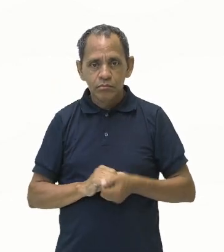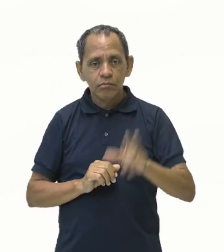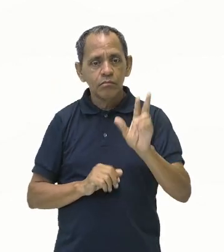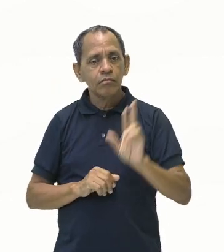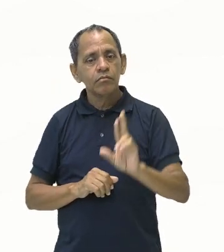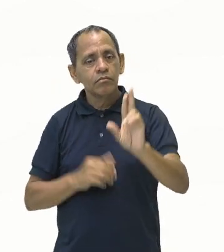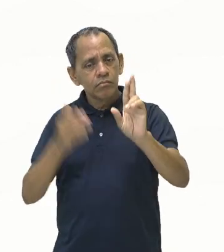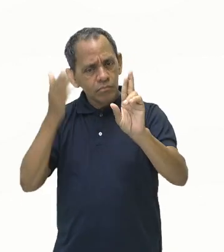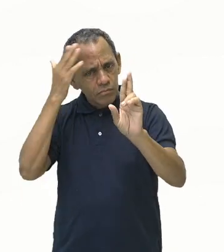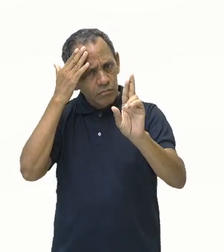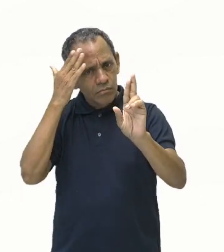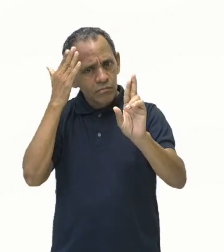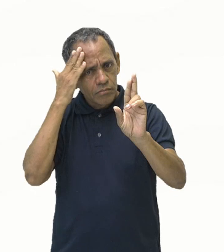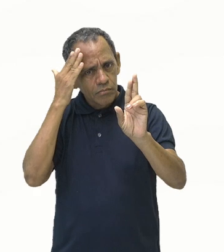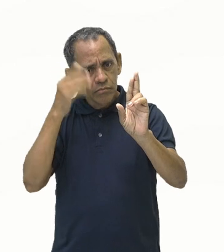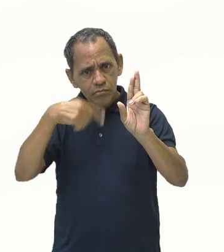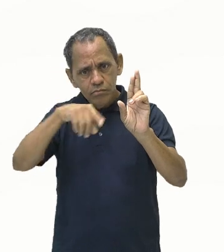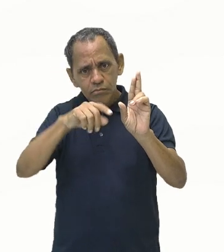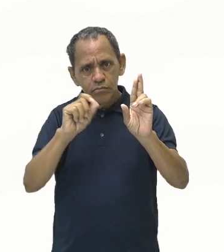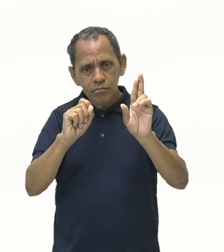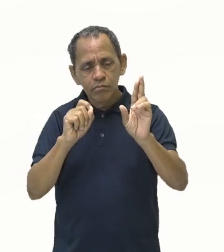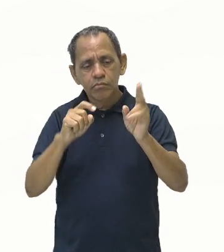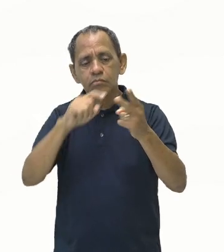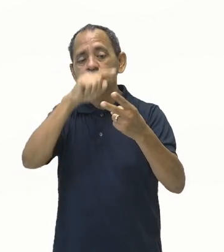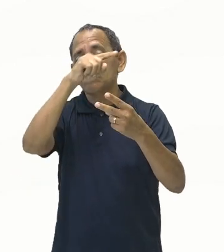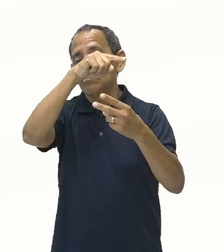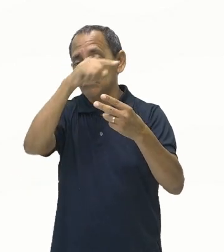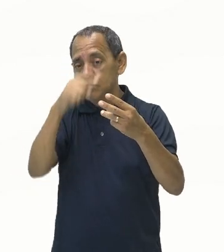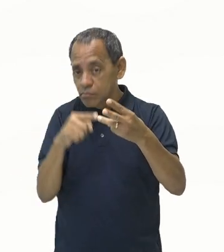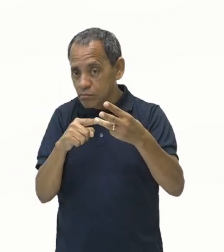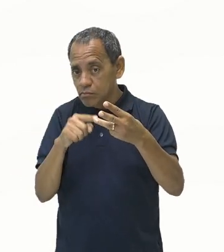ali, eu vou colocar outros 2 carbonos.